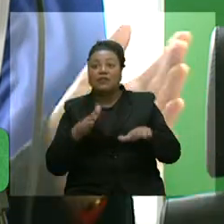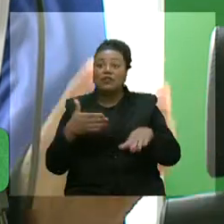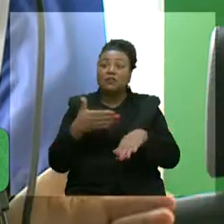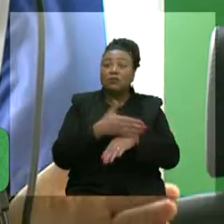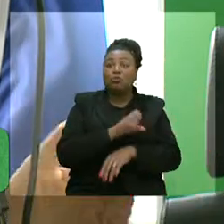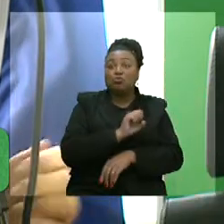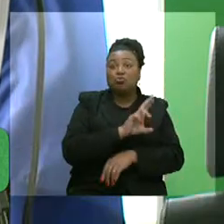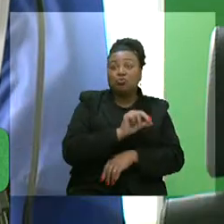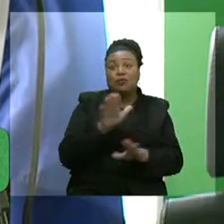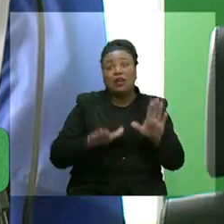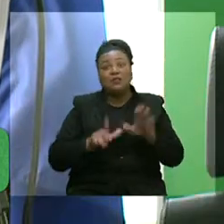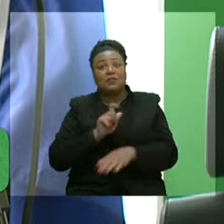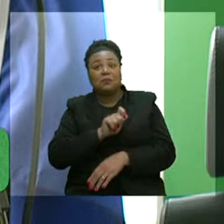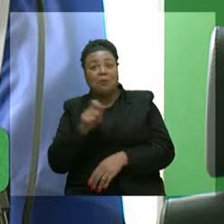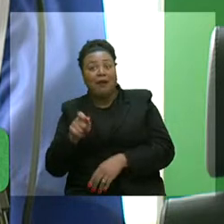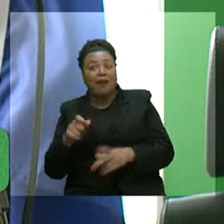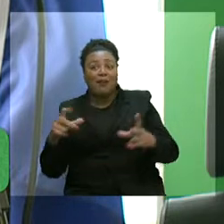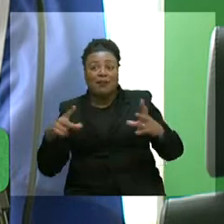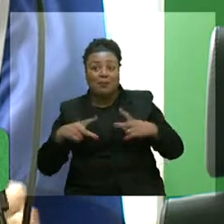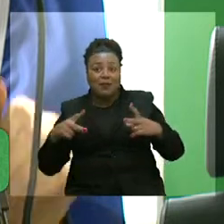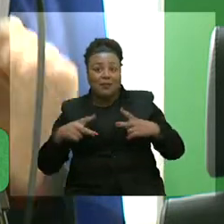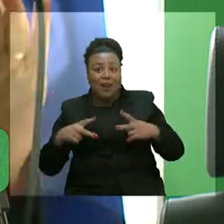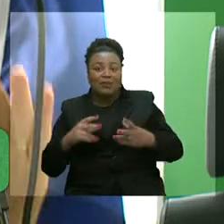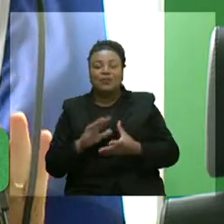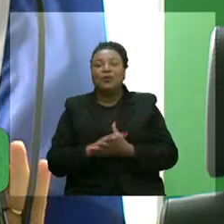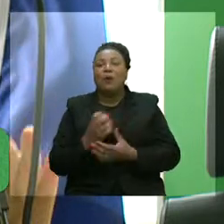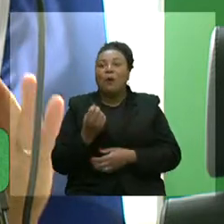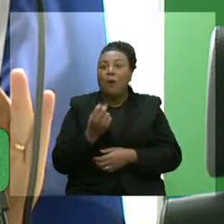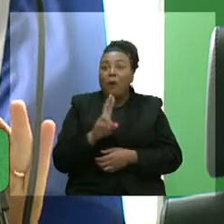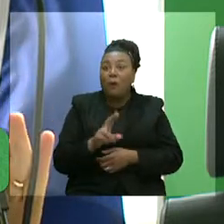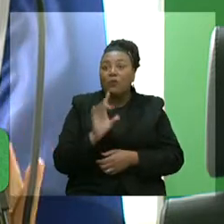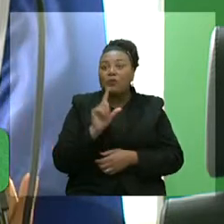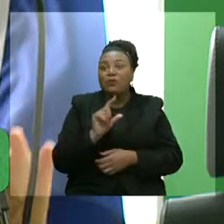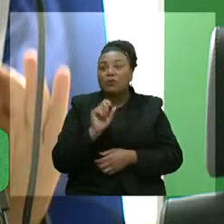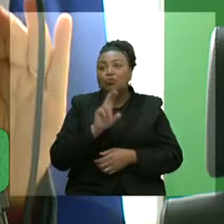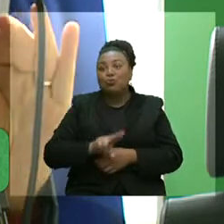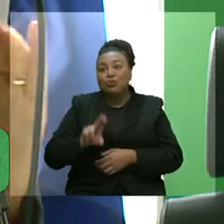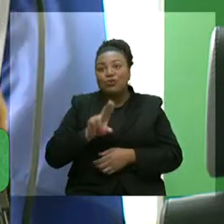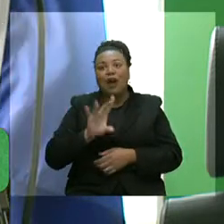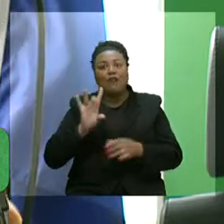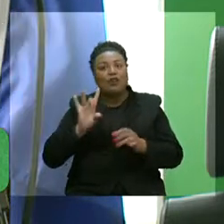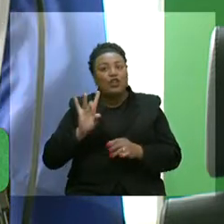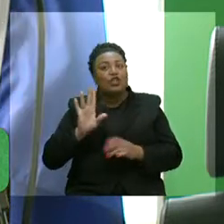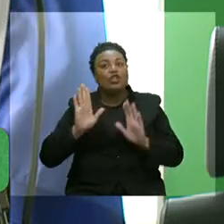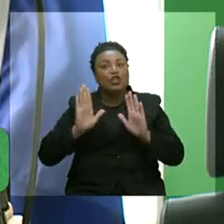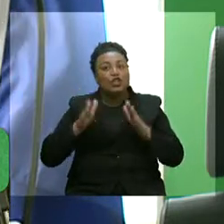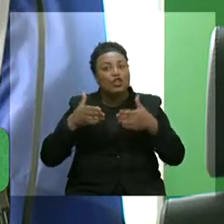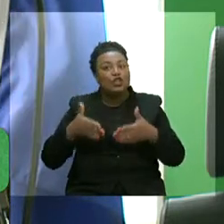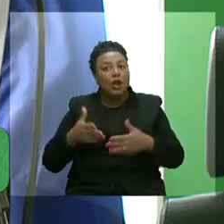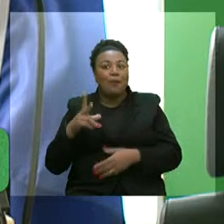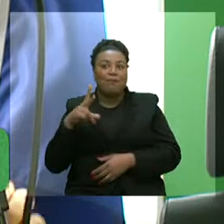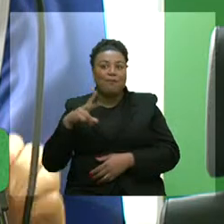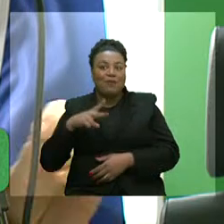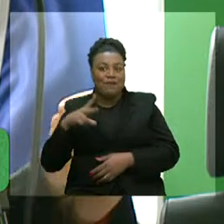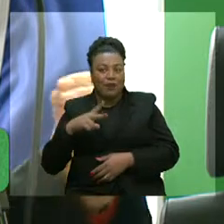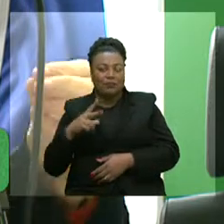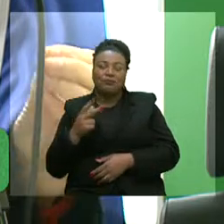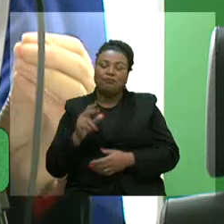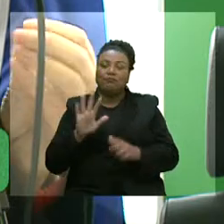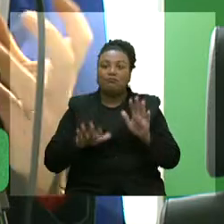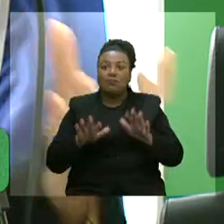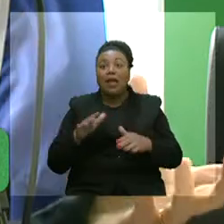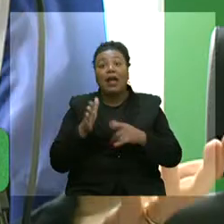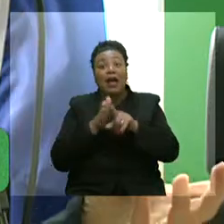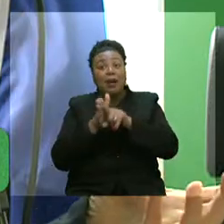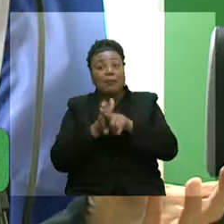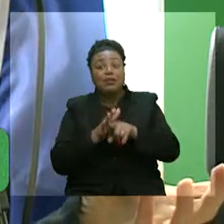SUS, eventualmente pagava alguma coisa no sistema privado, ou se ele usava exclusivamente o privado. A